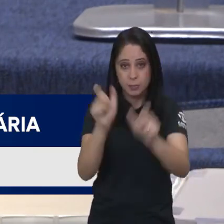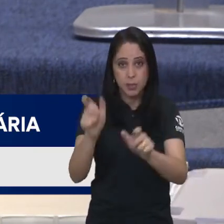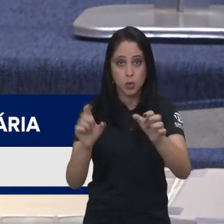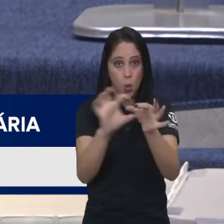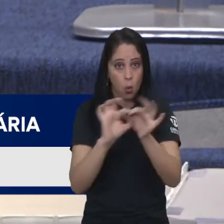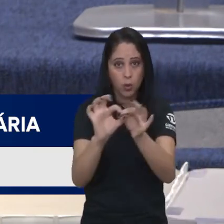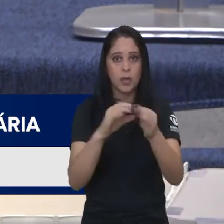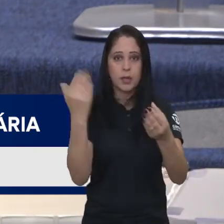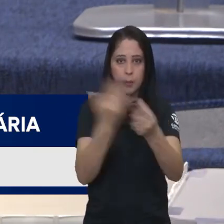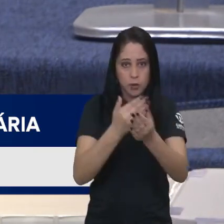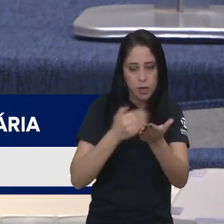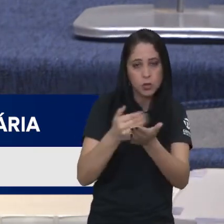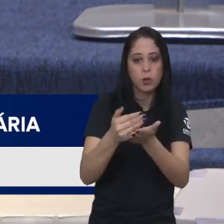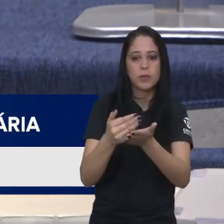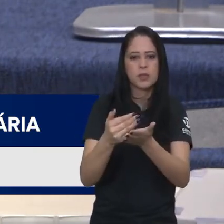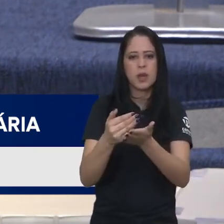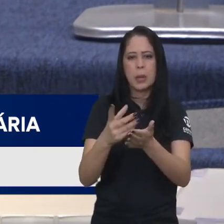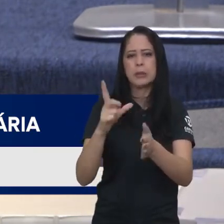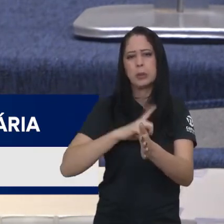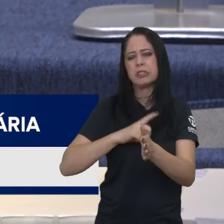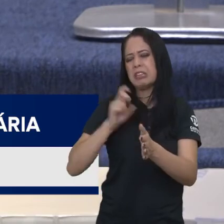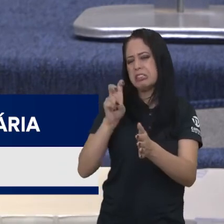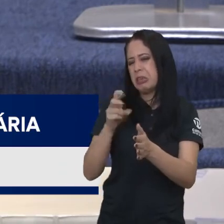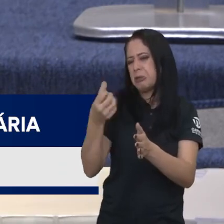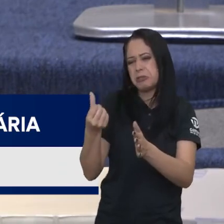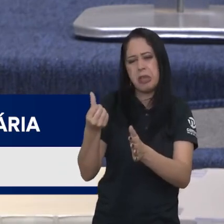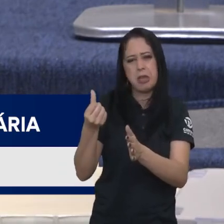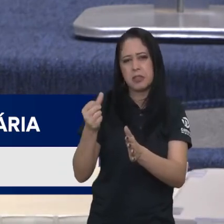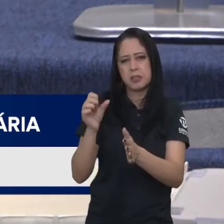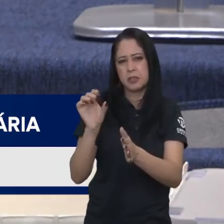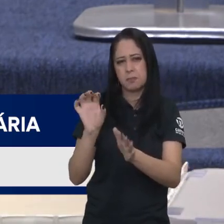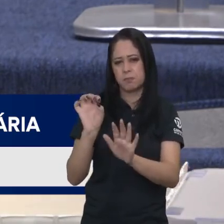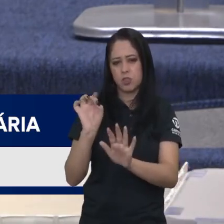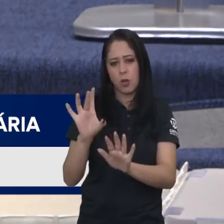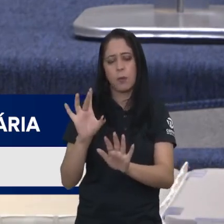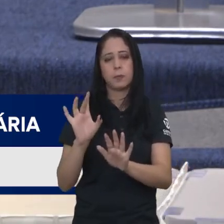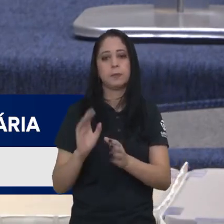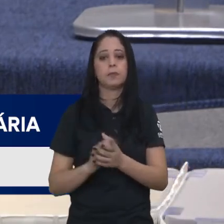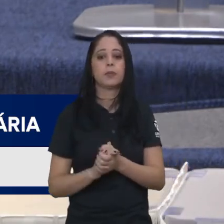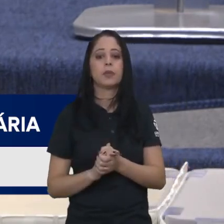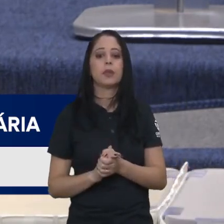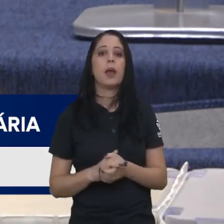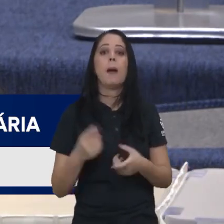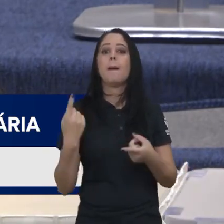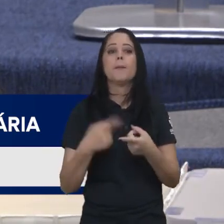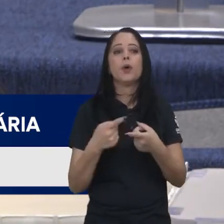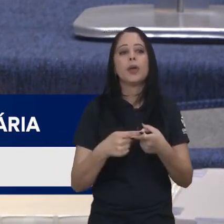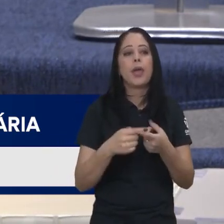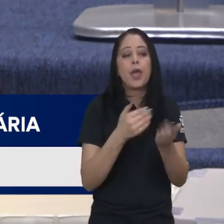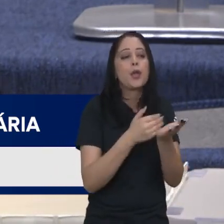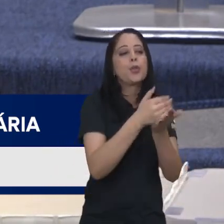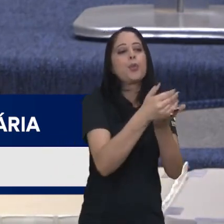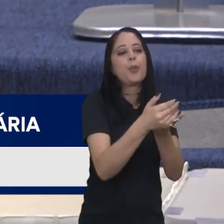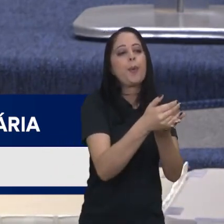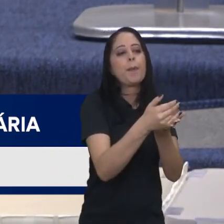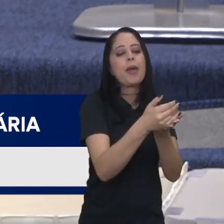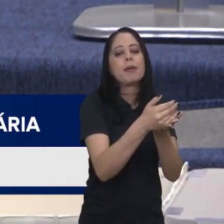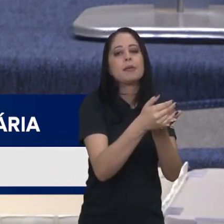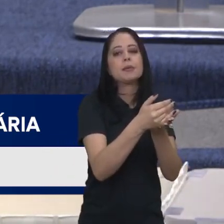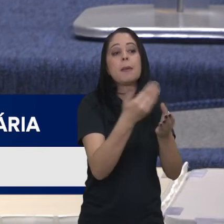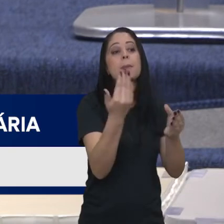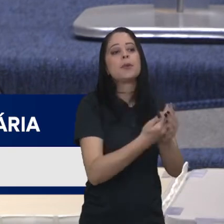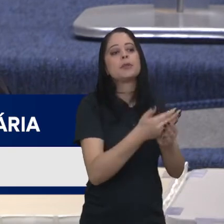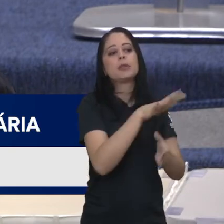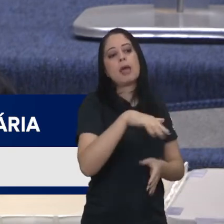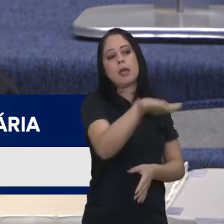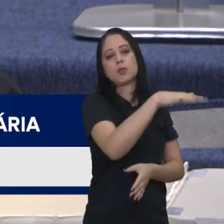essa ação, está com o doutor Zé Luiz. Então, a gente tem cinco ou seis ações civis públicas pedindo a regularização. Por que a gente não entra? Porque se a